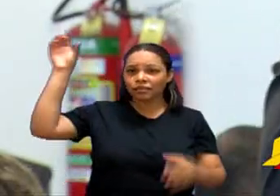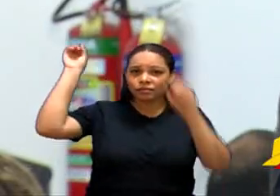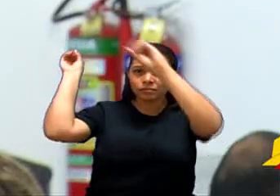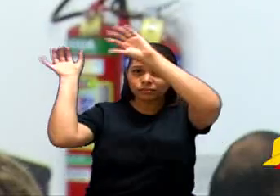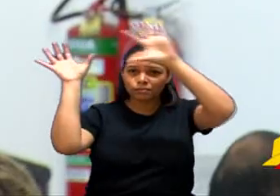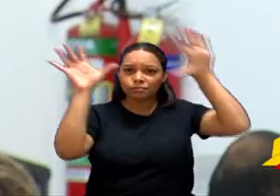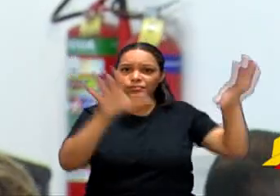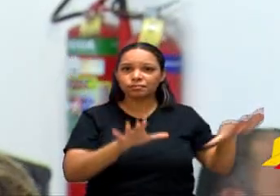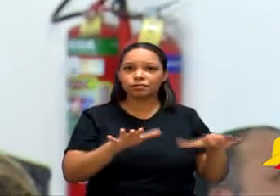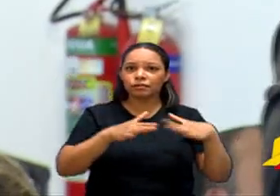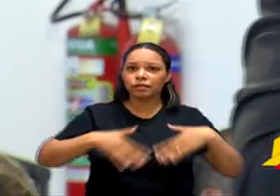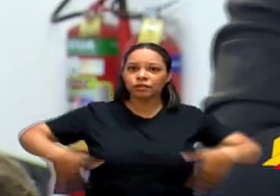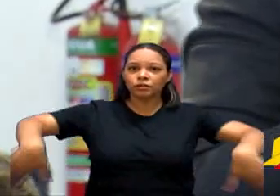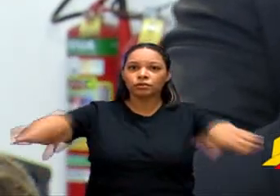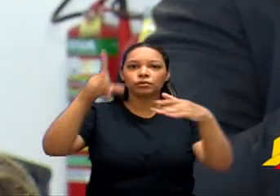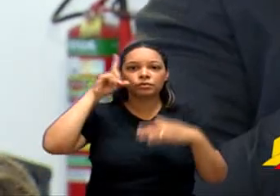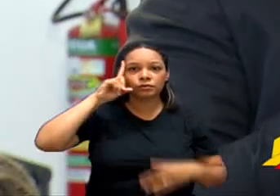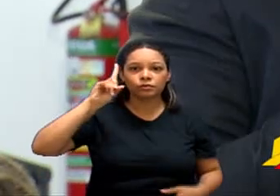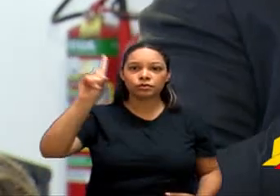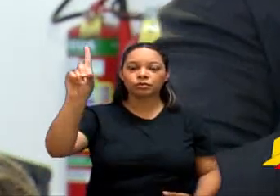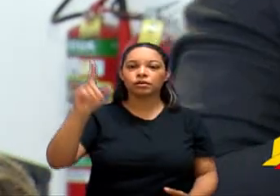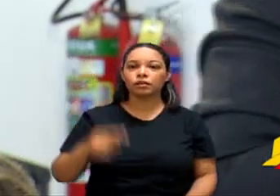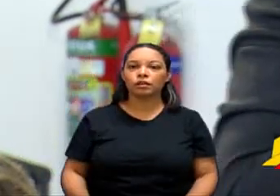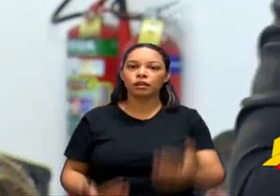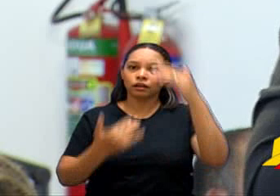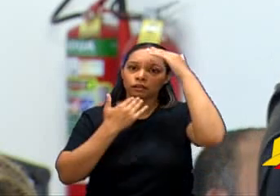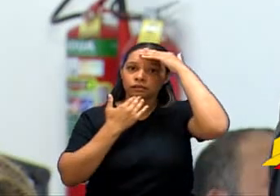Donizete, agradecer Vossa